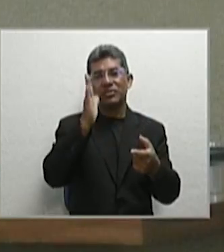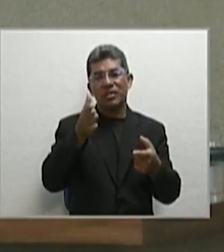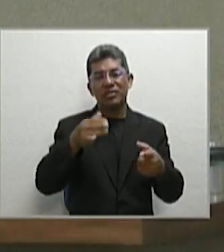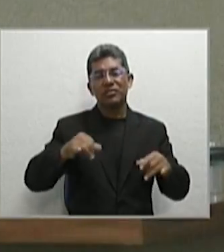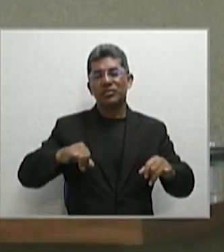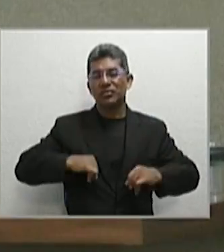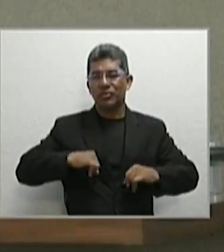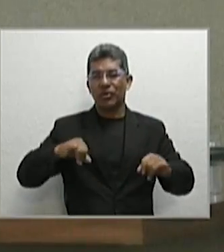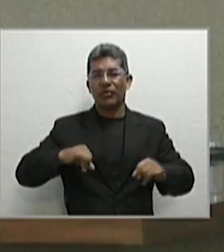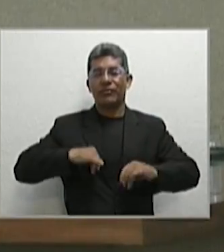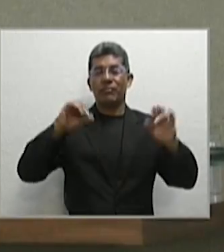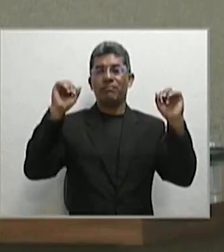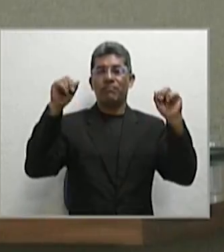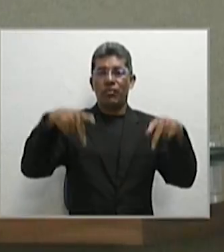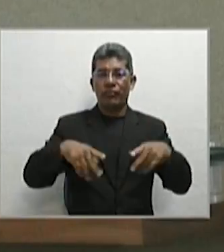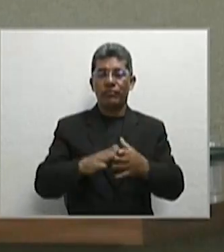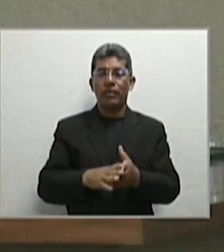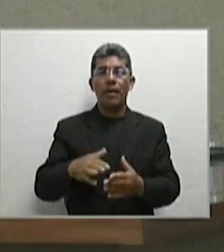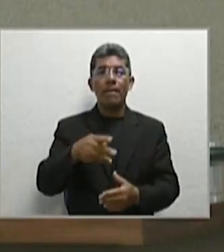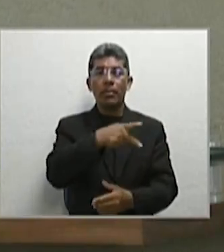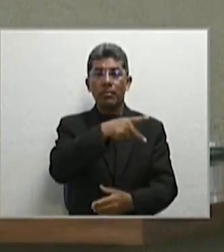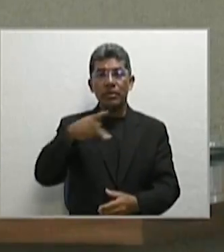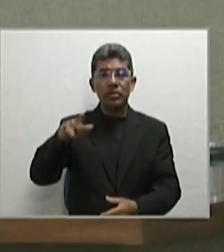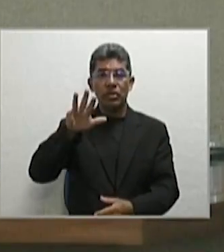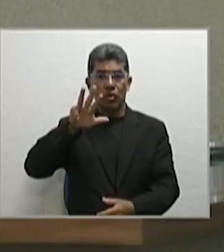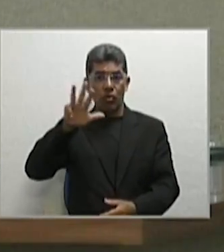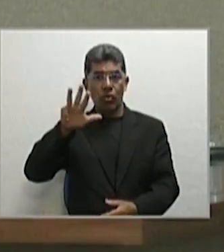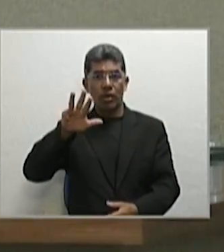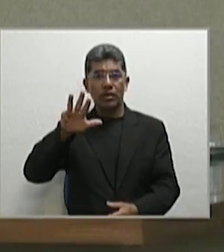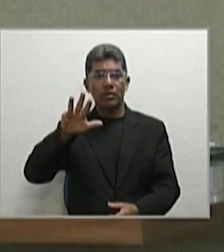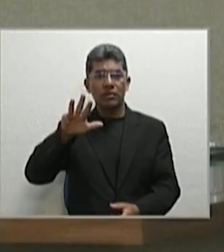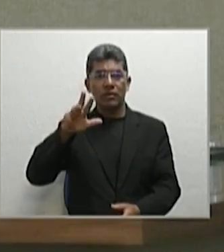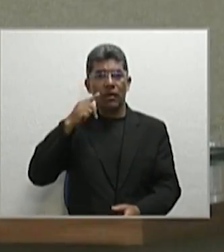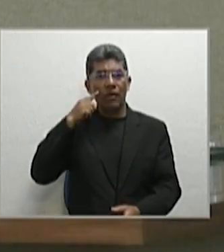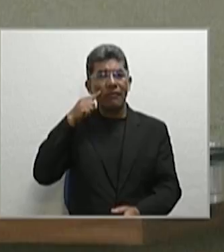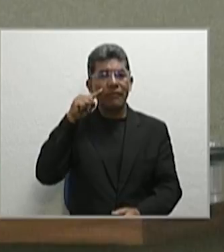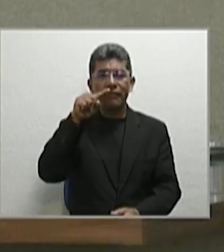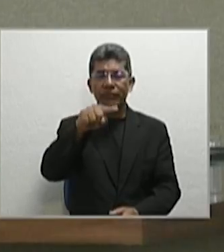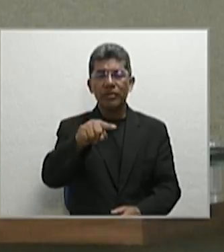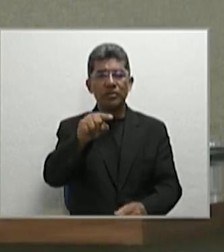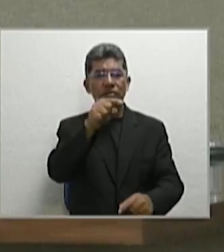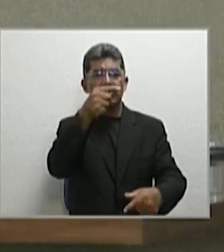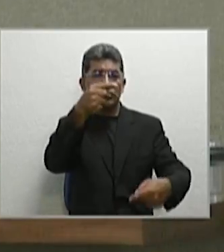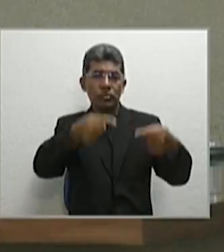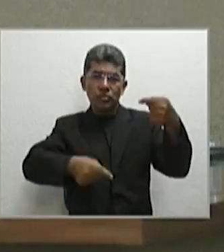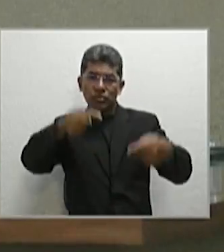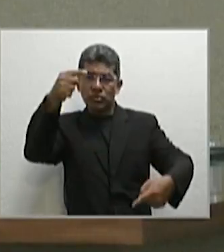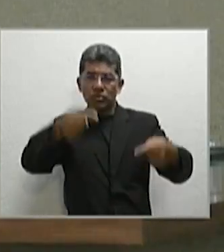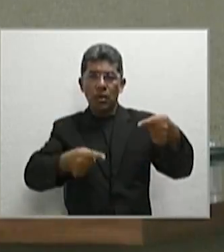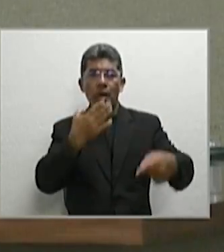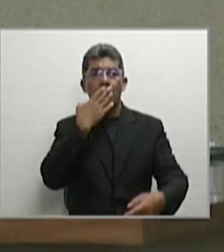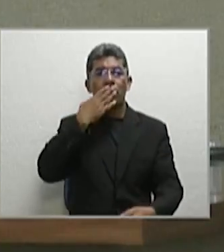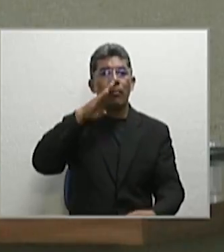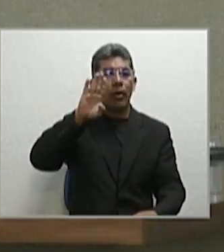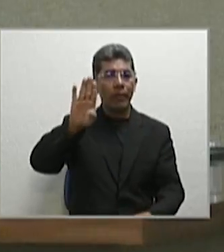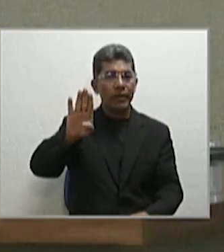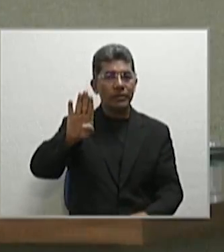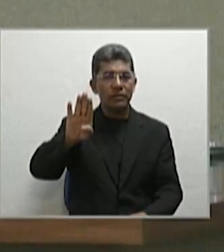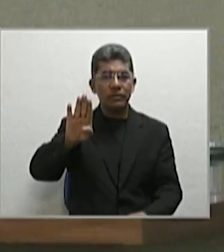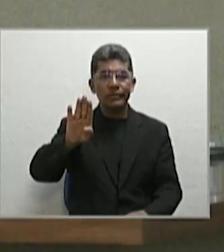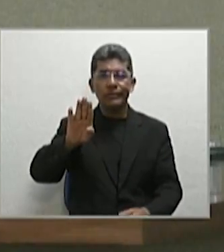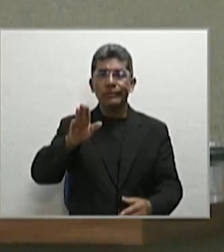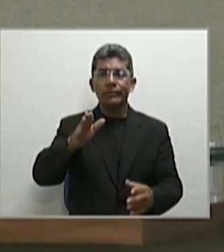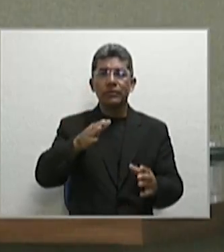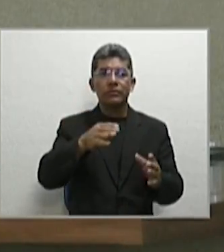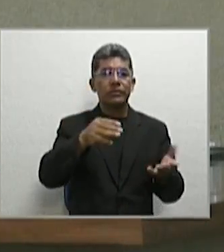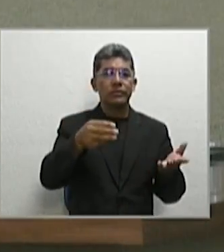povo. O presidente veio tratar da estiagem com promessas de médio e